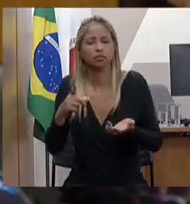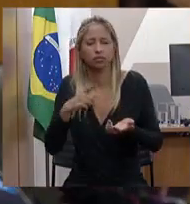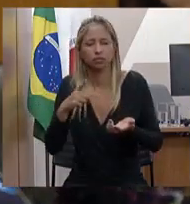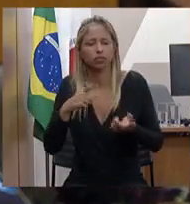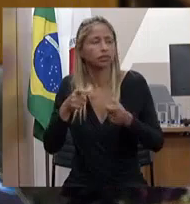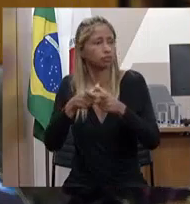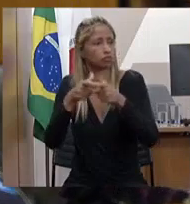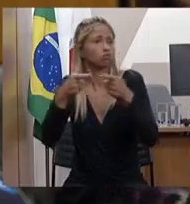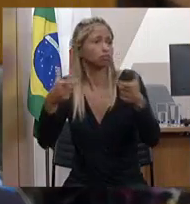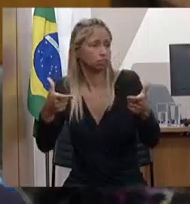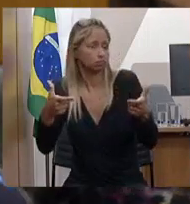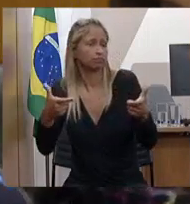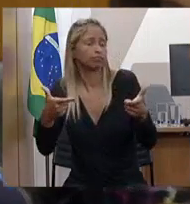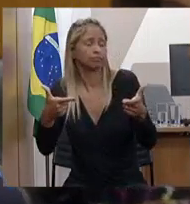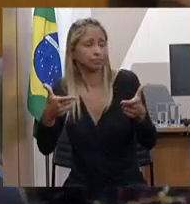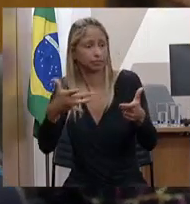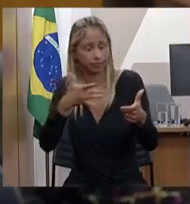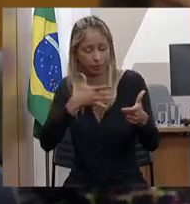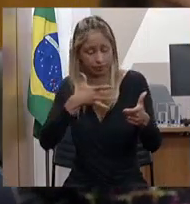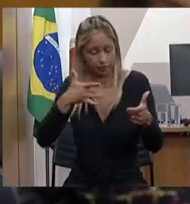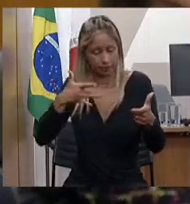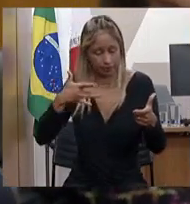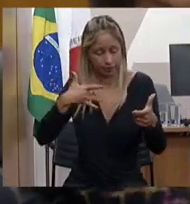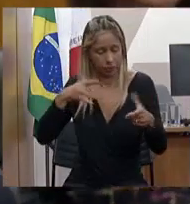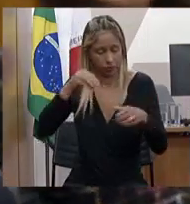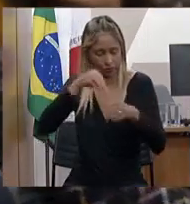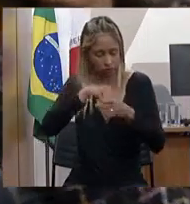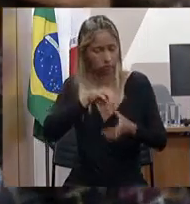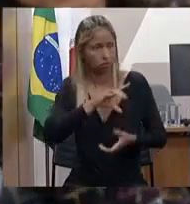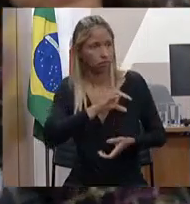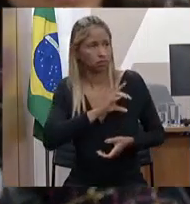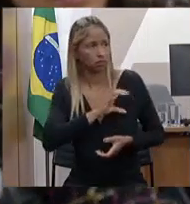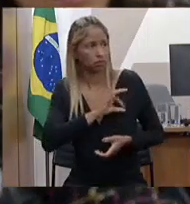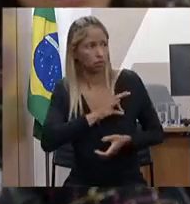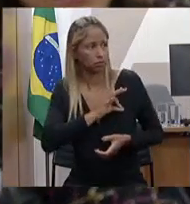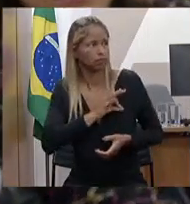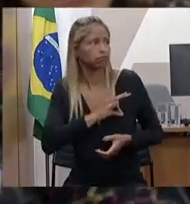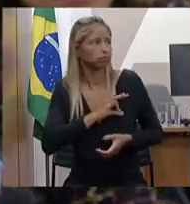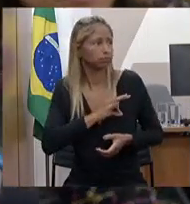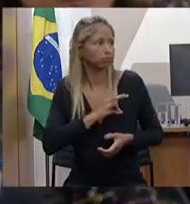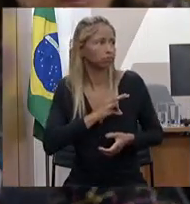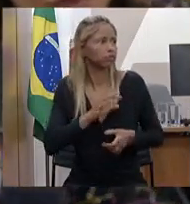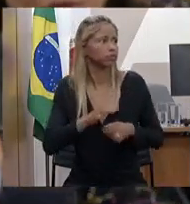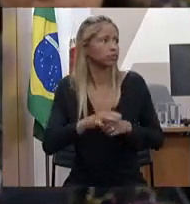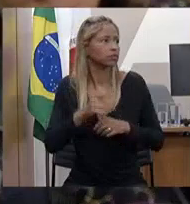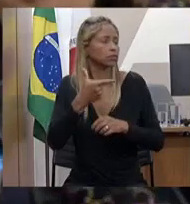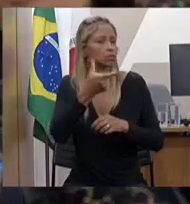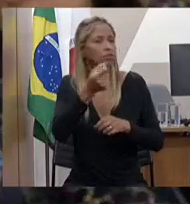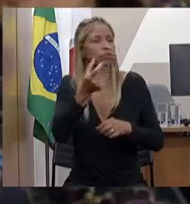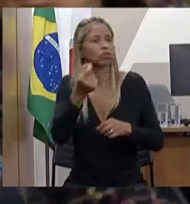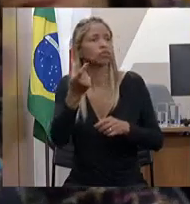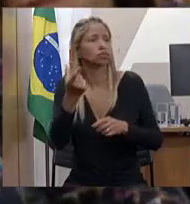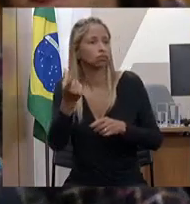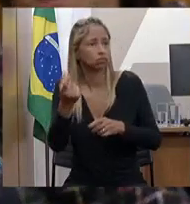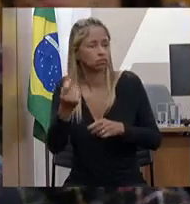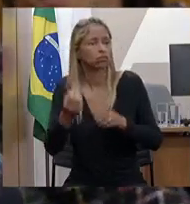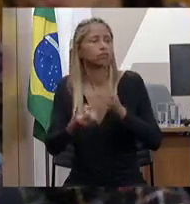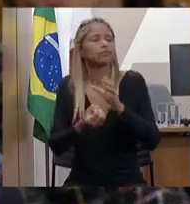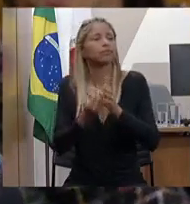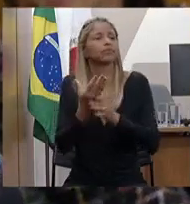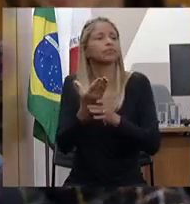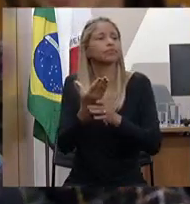crescendo a saúde ocupacional dentro da Polícia Civil ela era inexistente e aí desde 2020 Que Nós